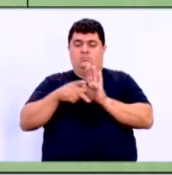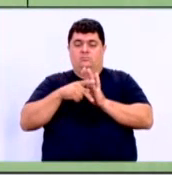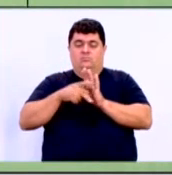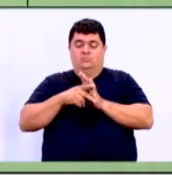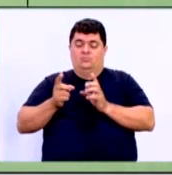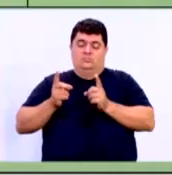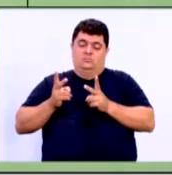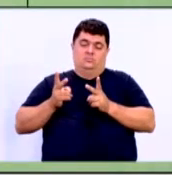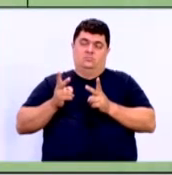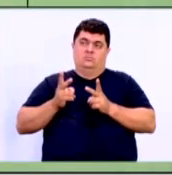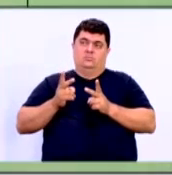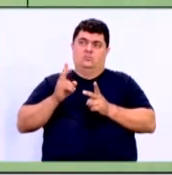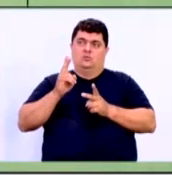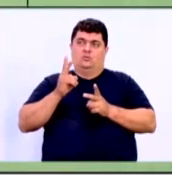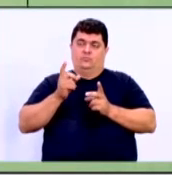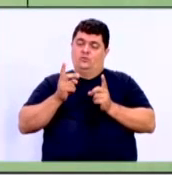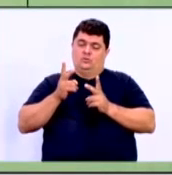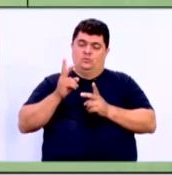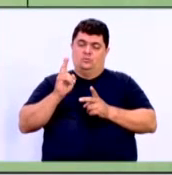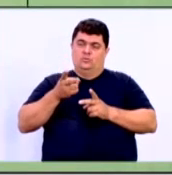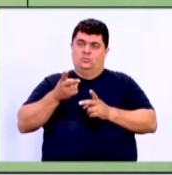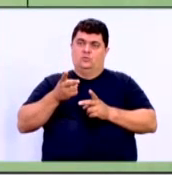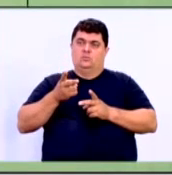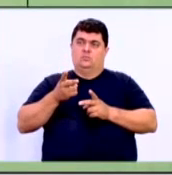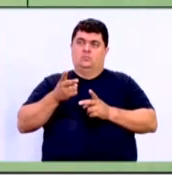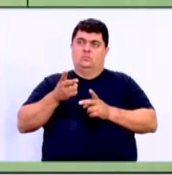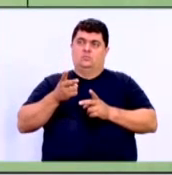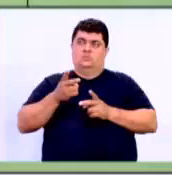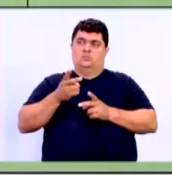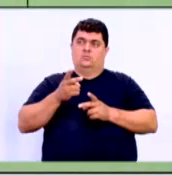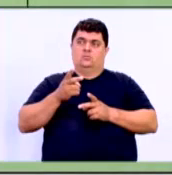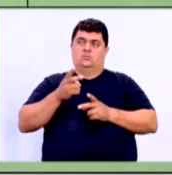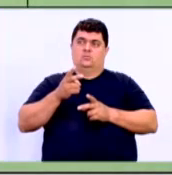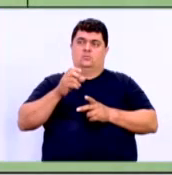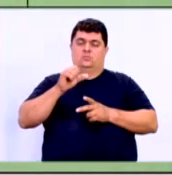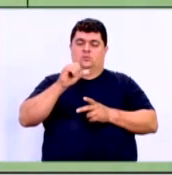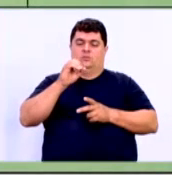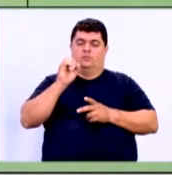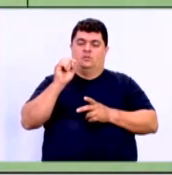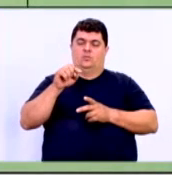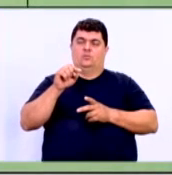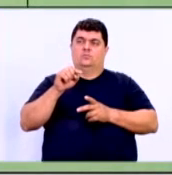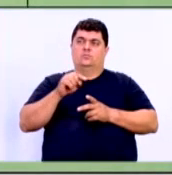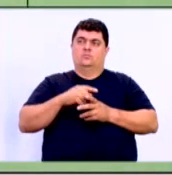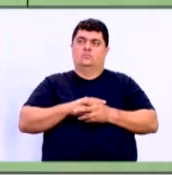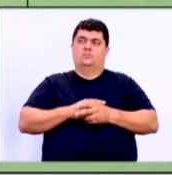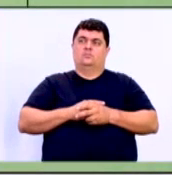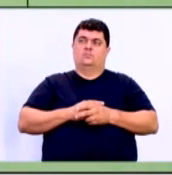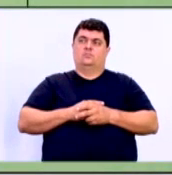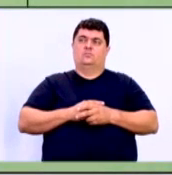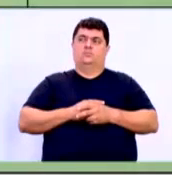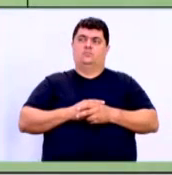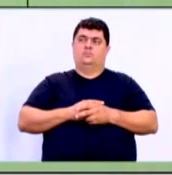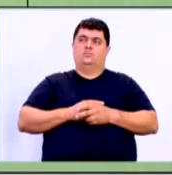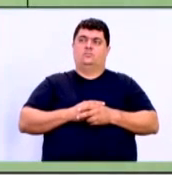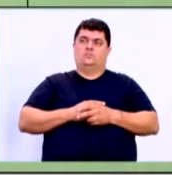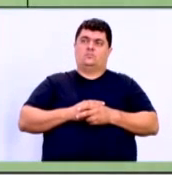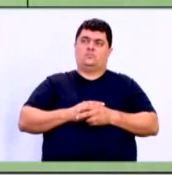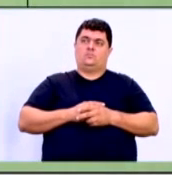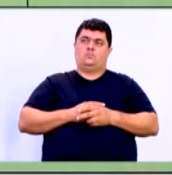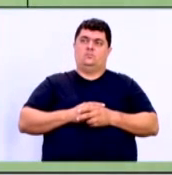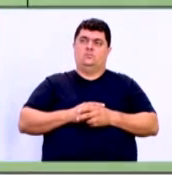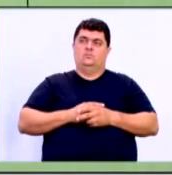que eu vendi. Vendi 2.000, então o custo de 2.000 é quanto? 90.000. Exatamente. Então